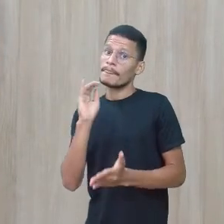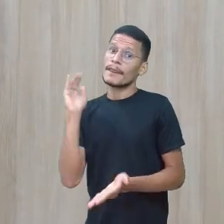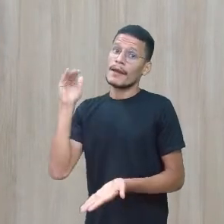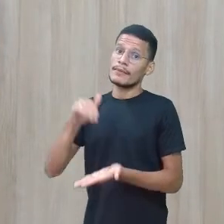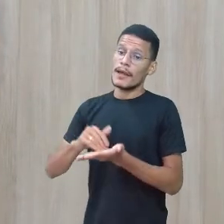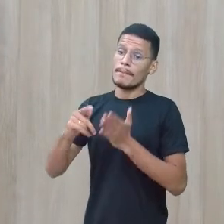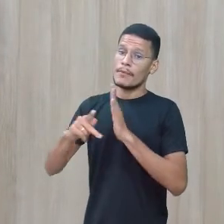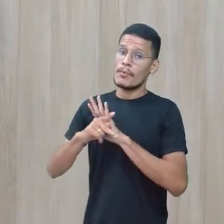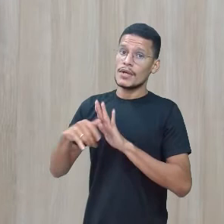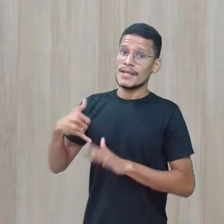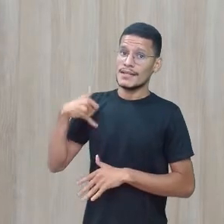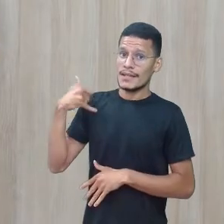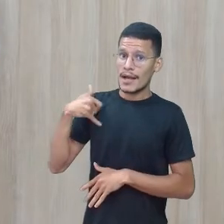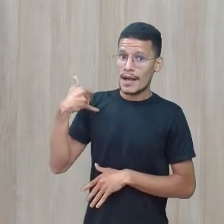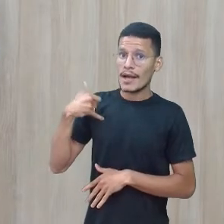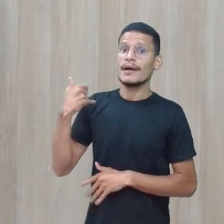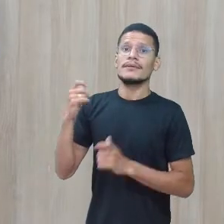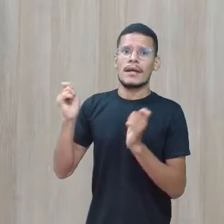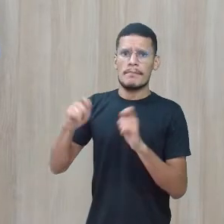a idade...